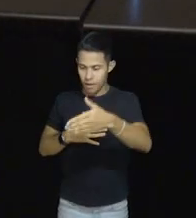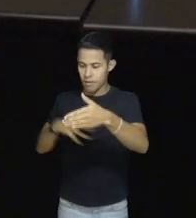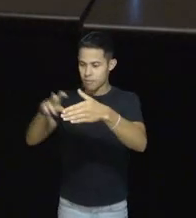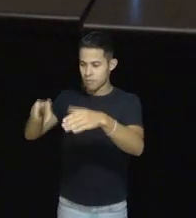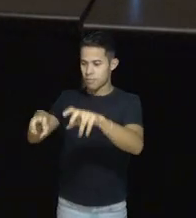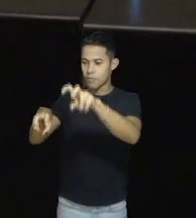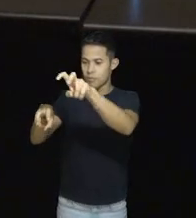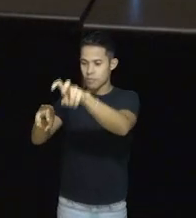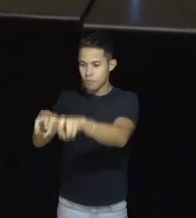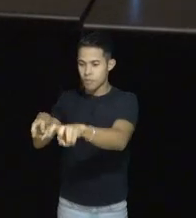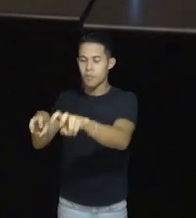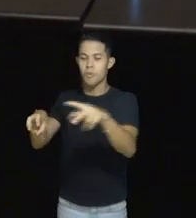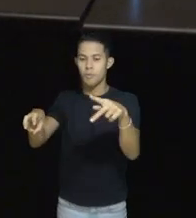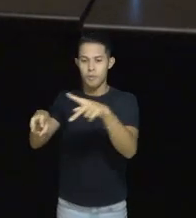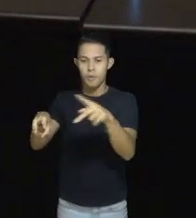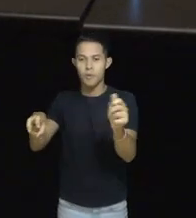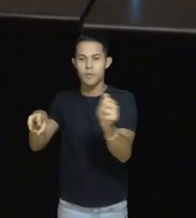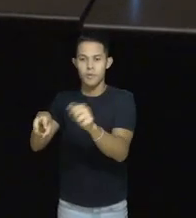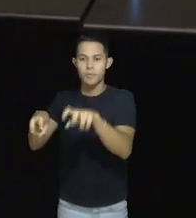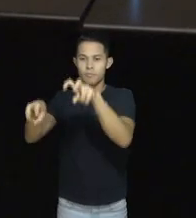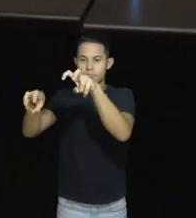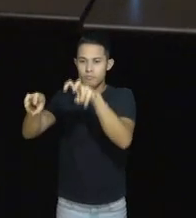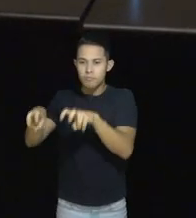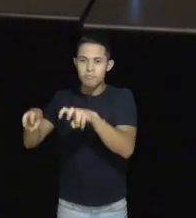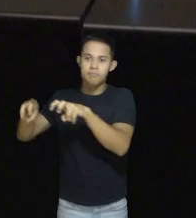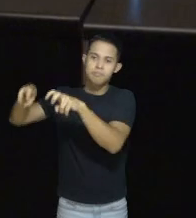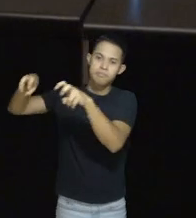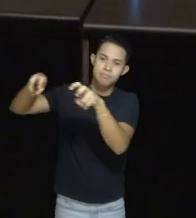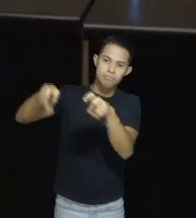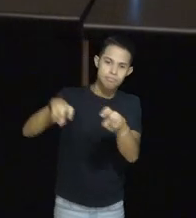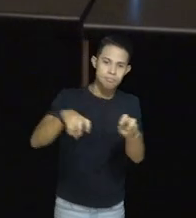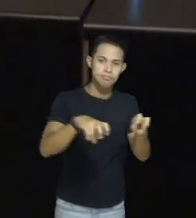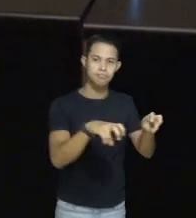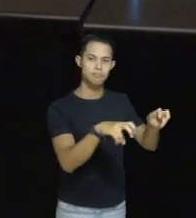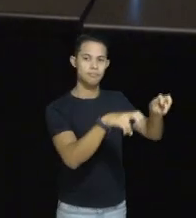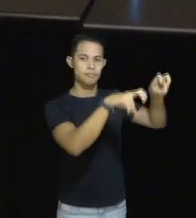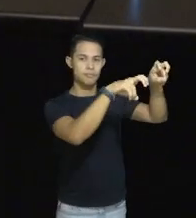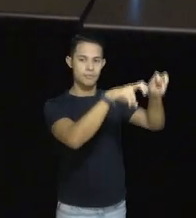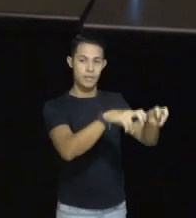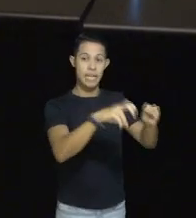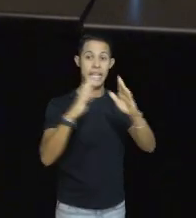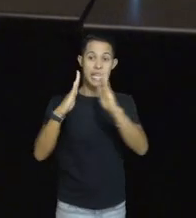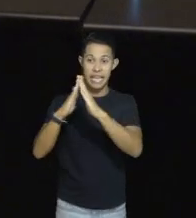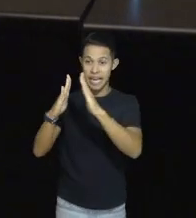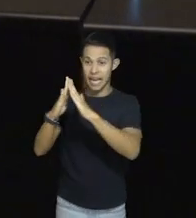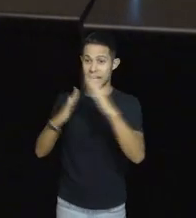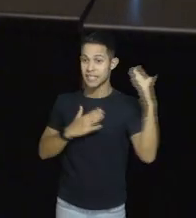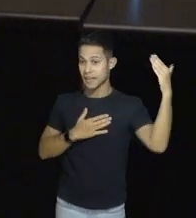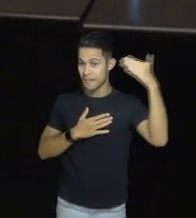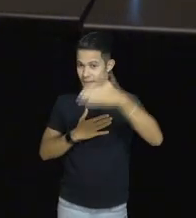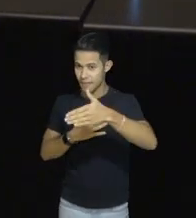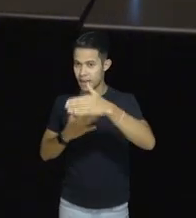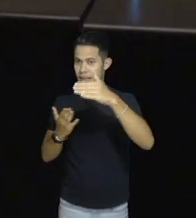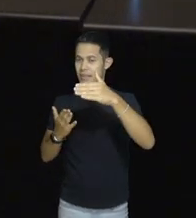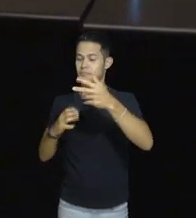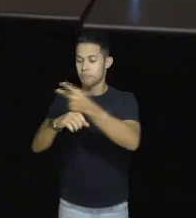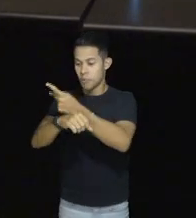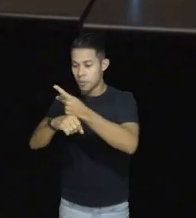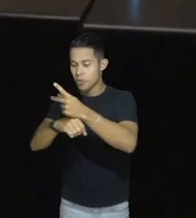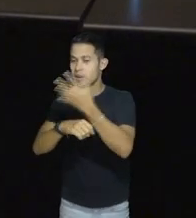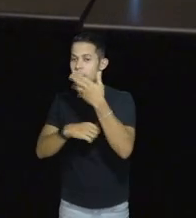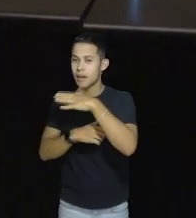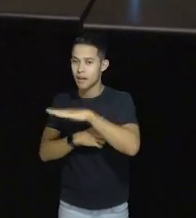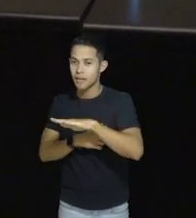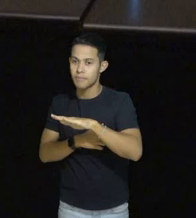professor. Então, a gente não deixa de atender essas crianças. A gente busca em casa, literalmente, para atender. Para alguns